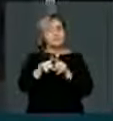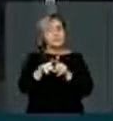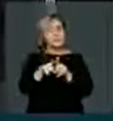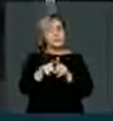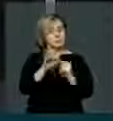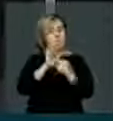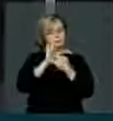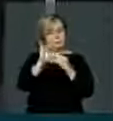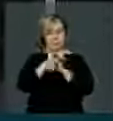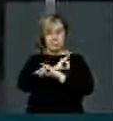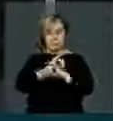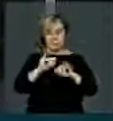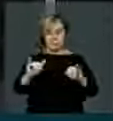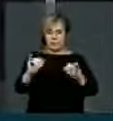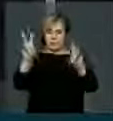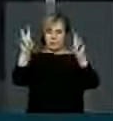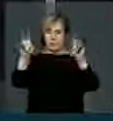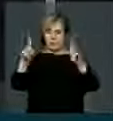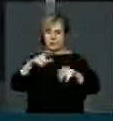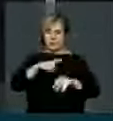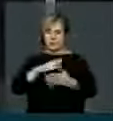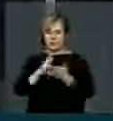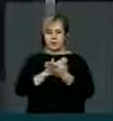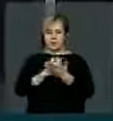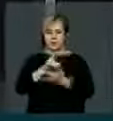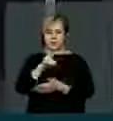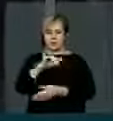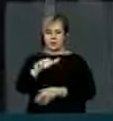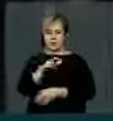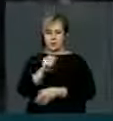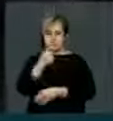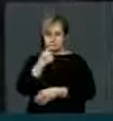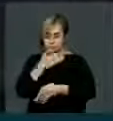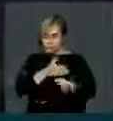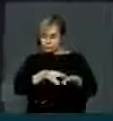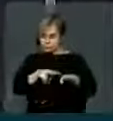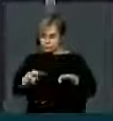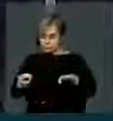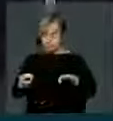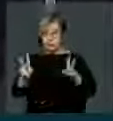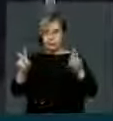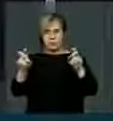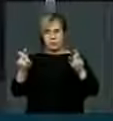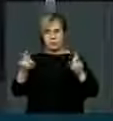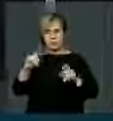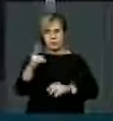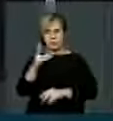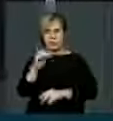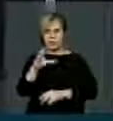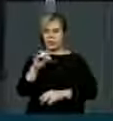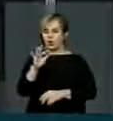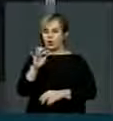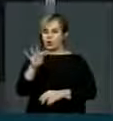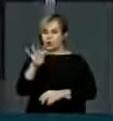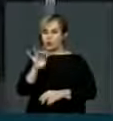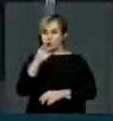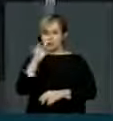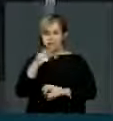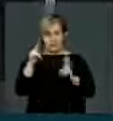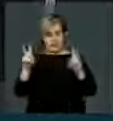presidente Esclarecer aqui matéria vinculado na revista Veja desta semana na coluna holofote de que tem que vem dizendo